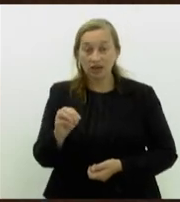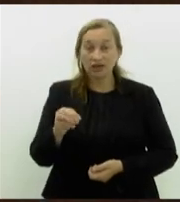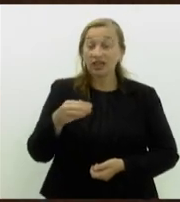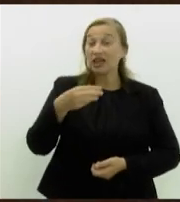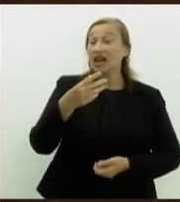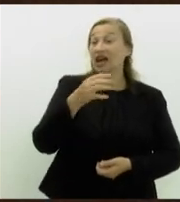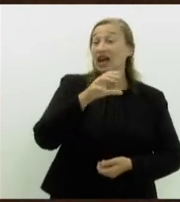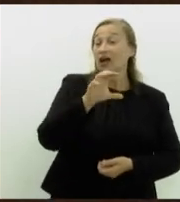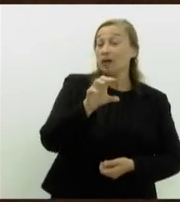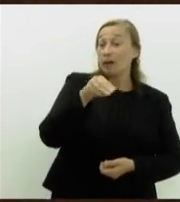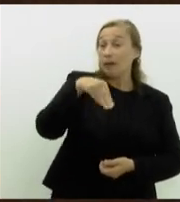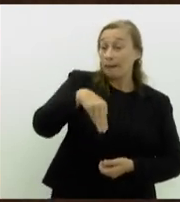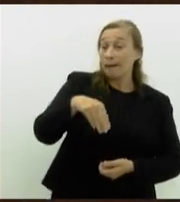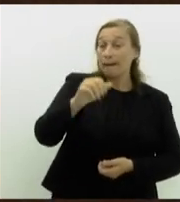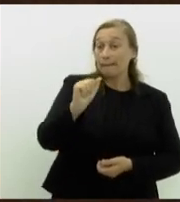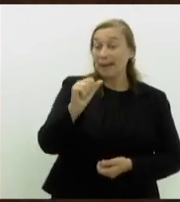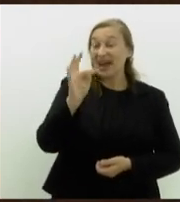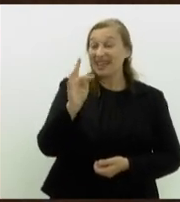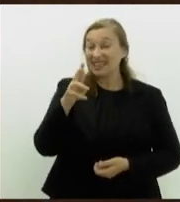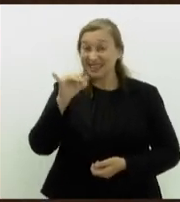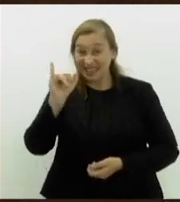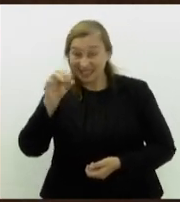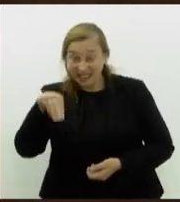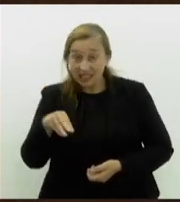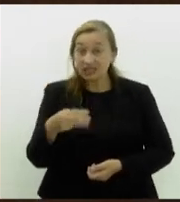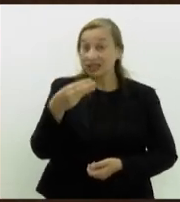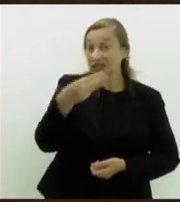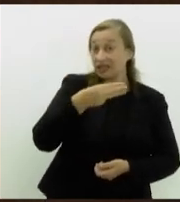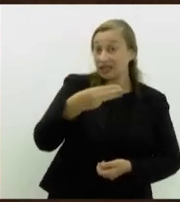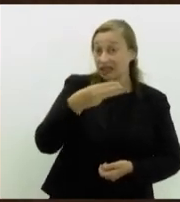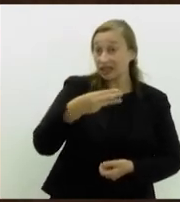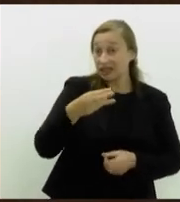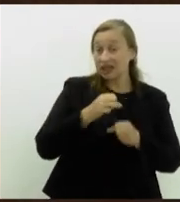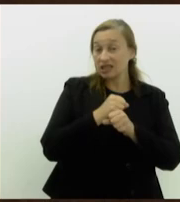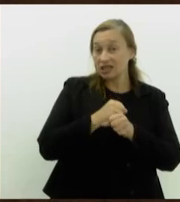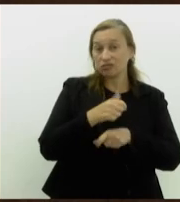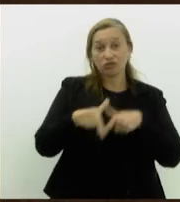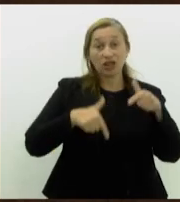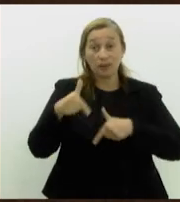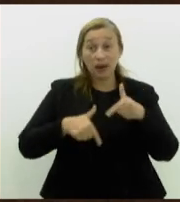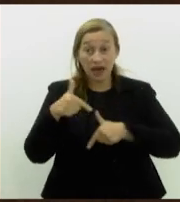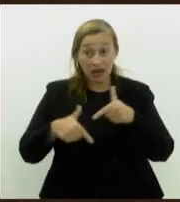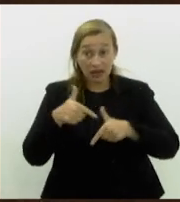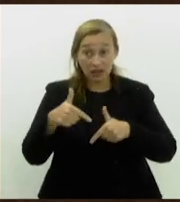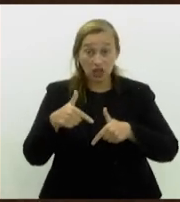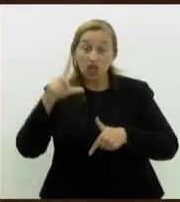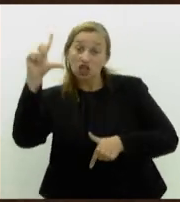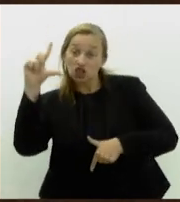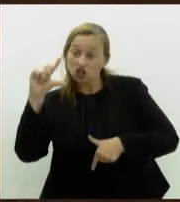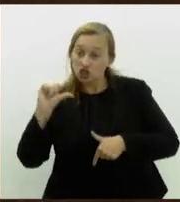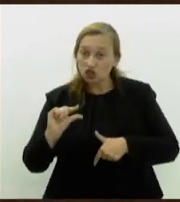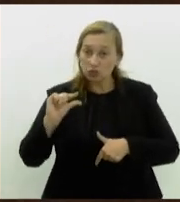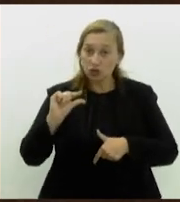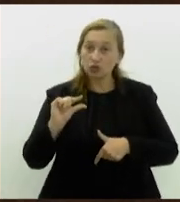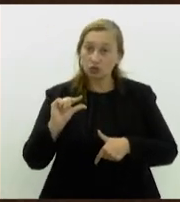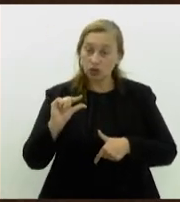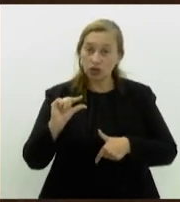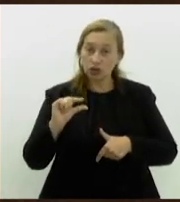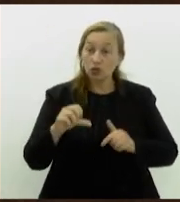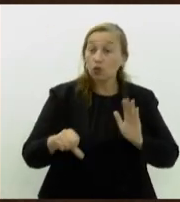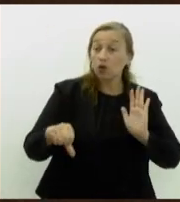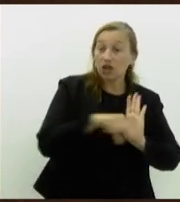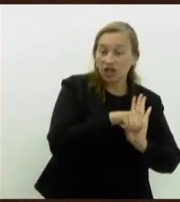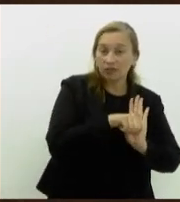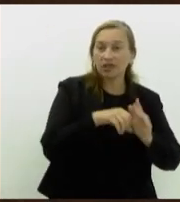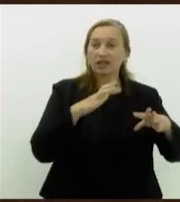Militar, hoje comanda o 28º Batalhão de Volta Redonda e diminuiu todos os índices de criminalidade na cidade